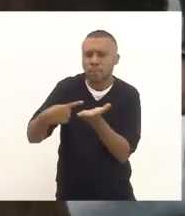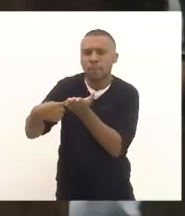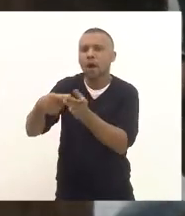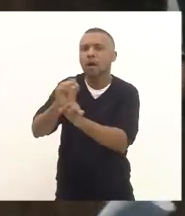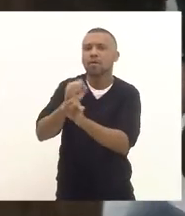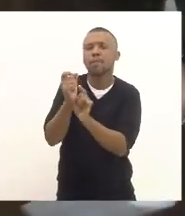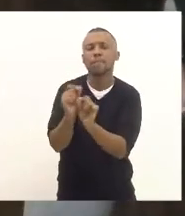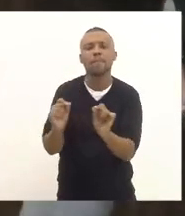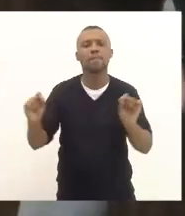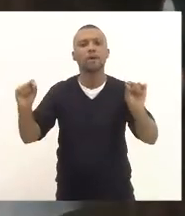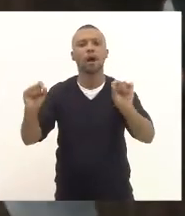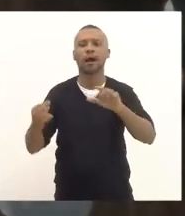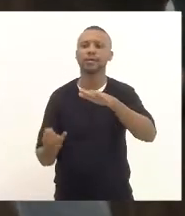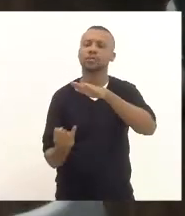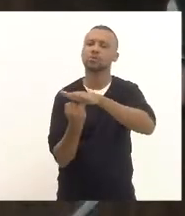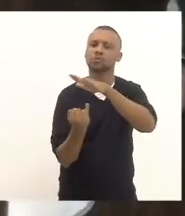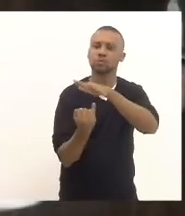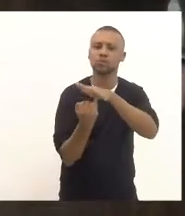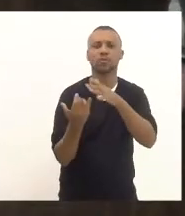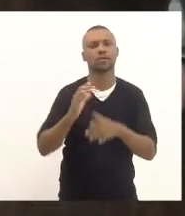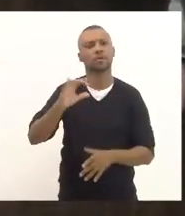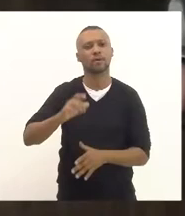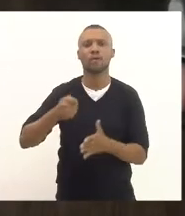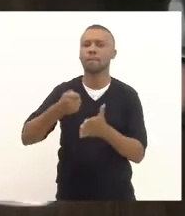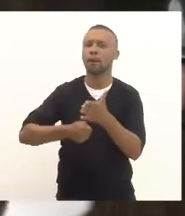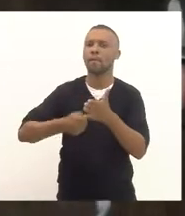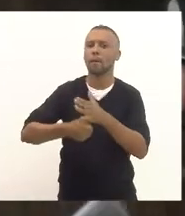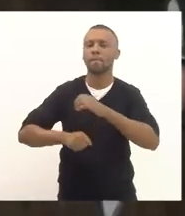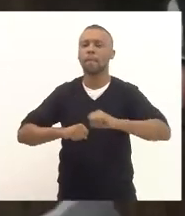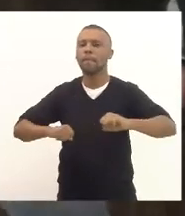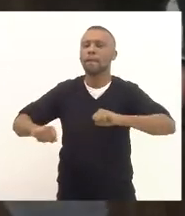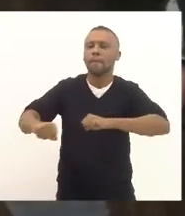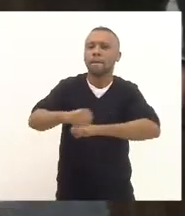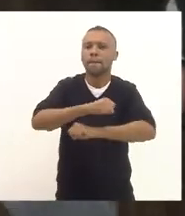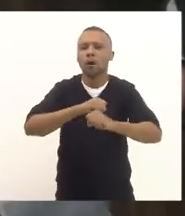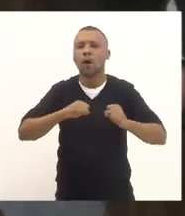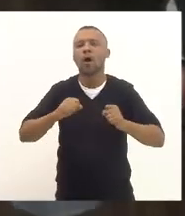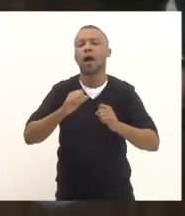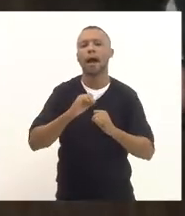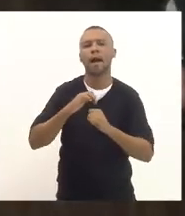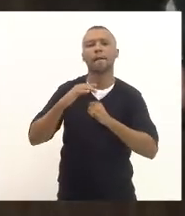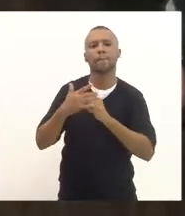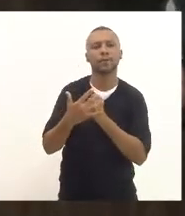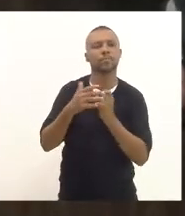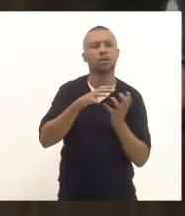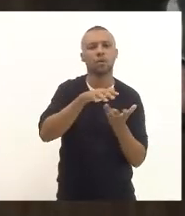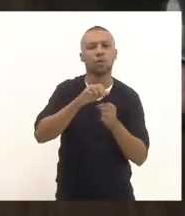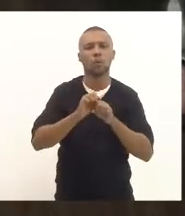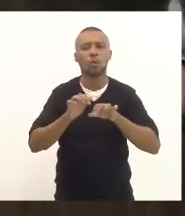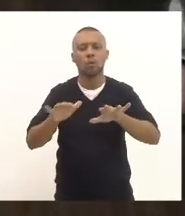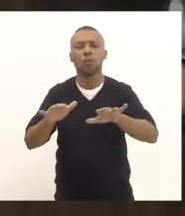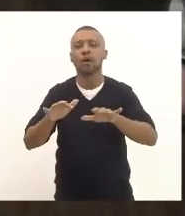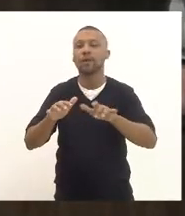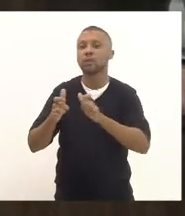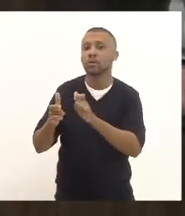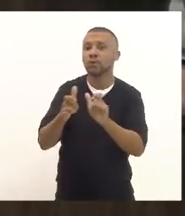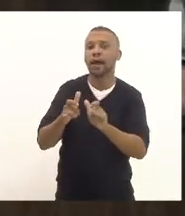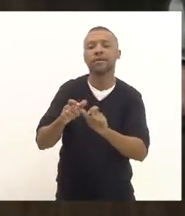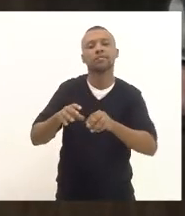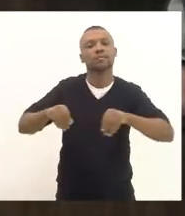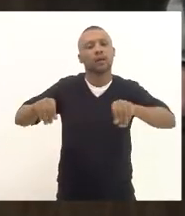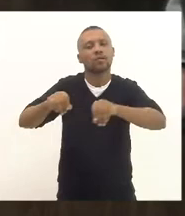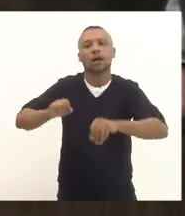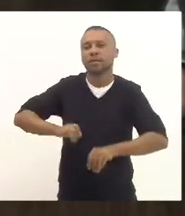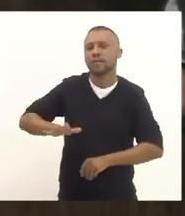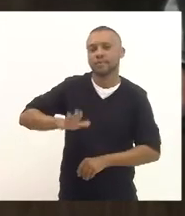a sociedade civil e outras instituições científicas combatesse a pandemia do coronavírus em territórios populares e territórios de favelas do Rio de Janeiro